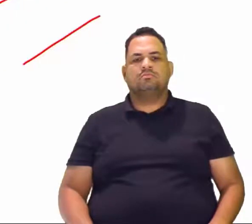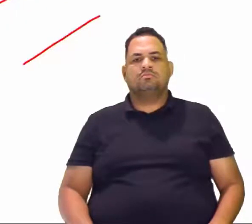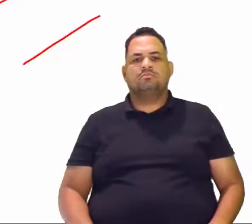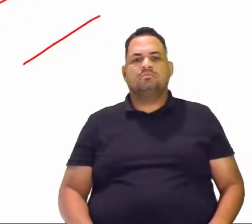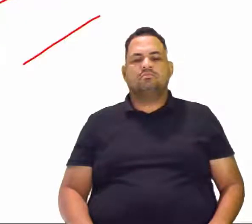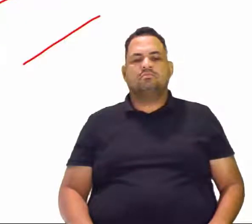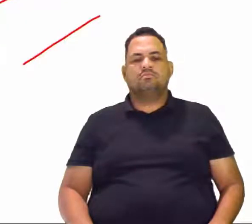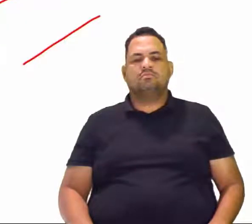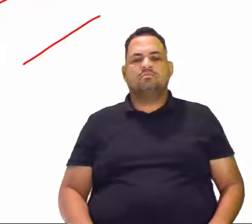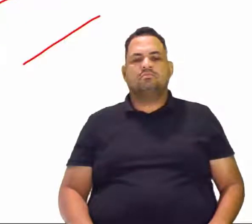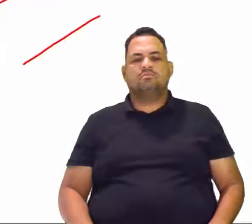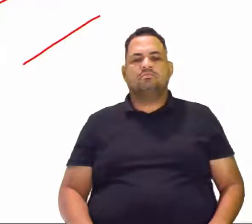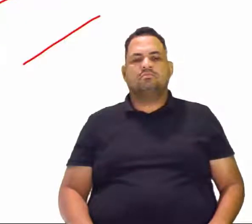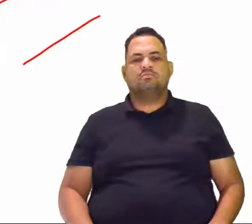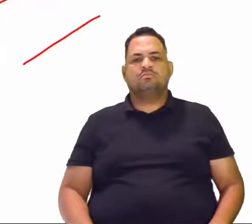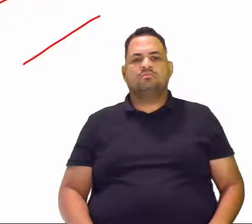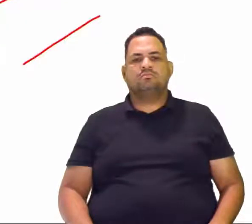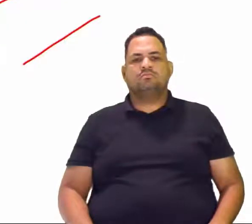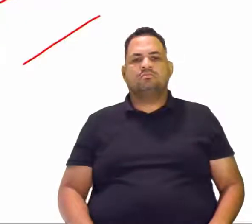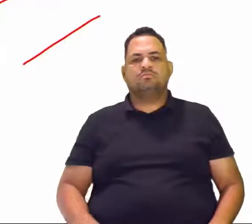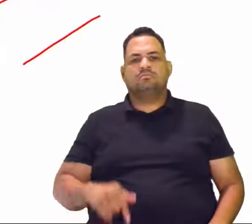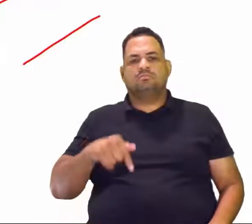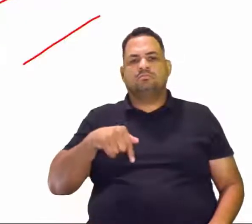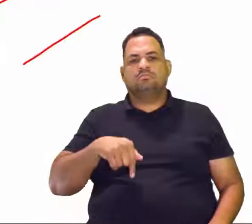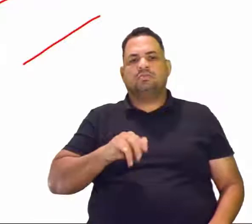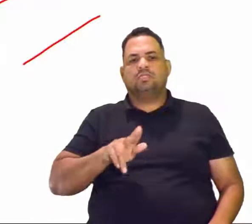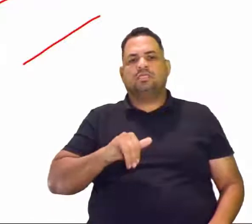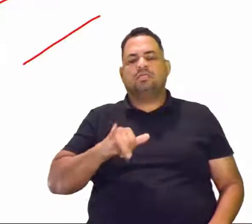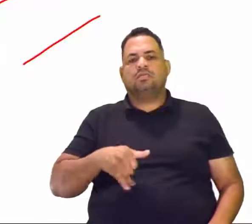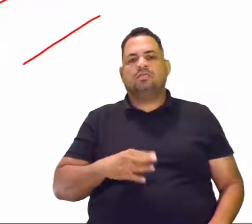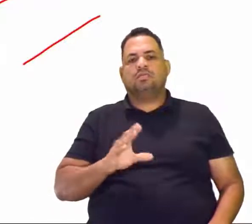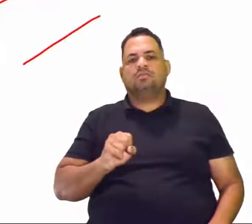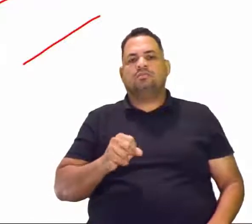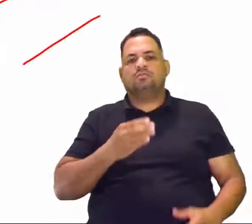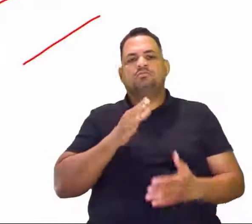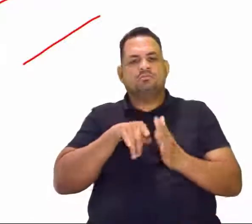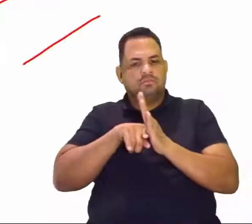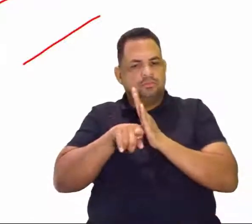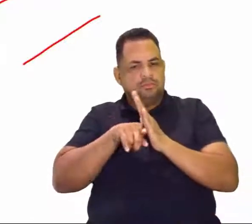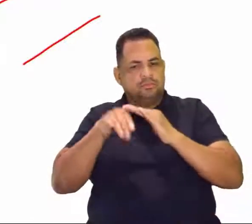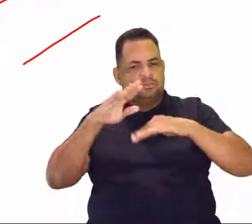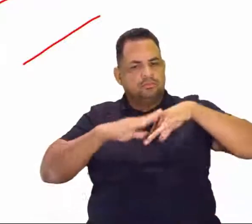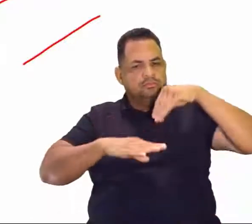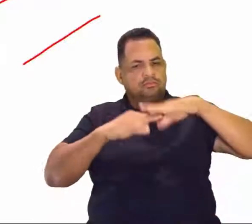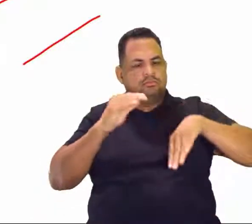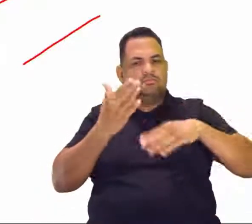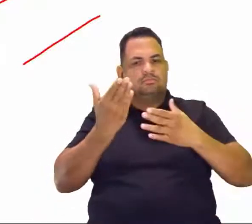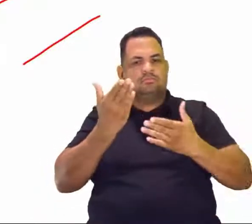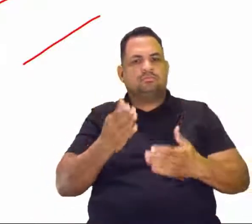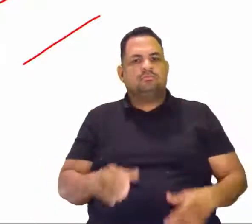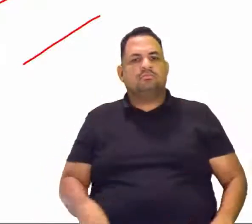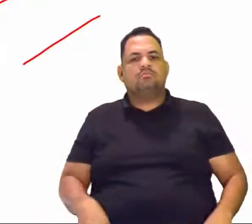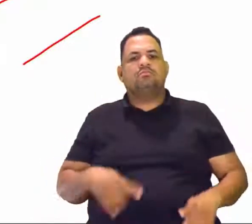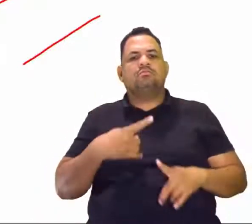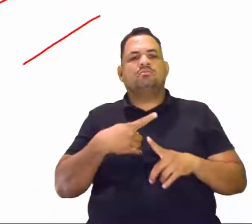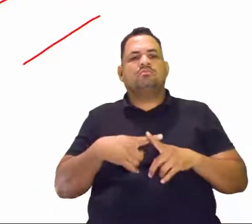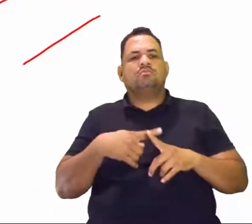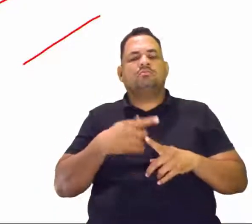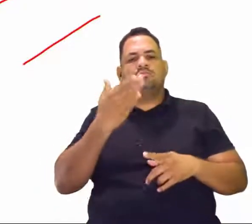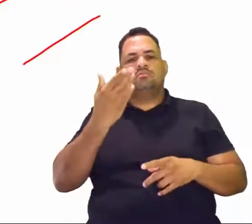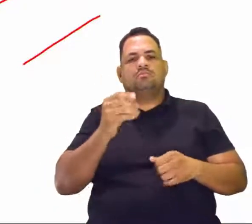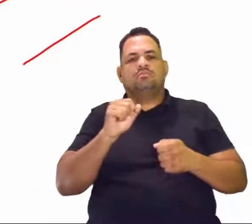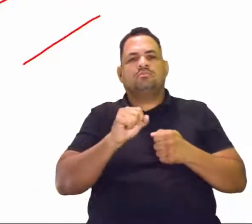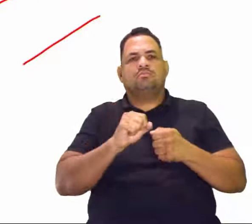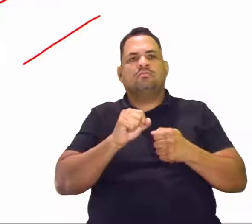Então olha só o que hum no é esse esse esse estudioso peruano né que traz para nossa contribuição por quê que o que